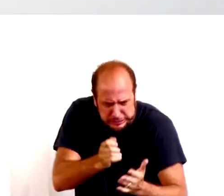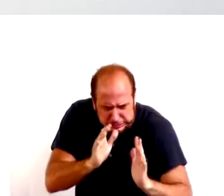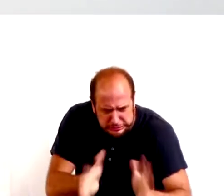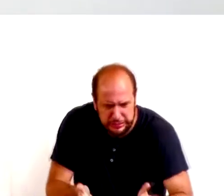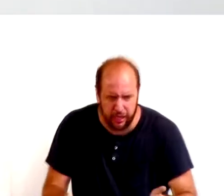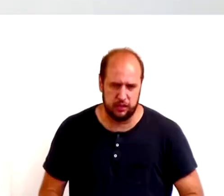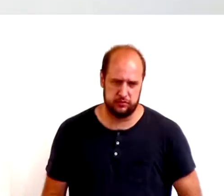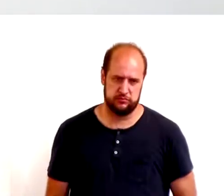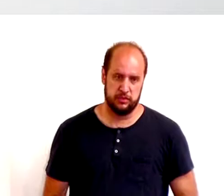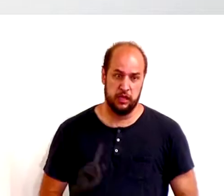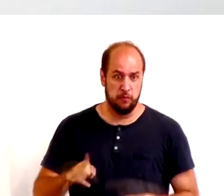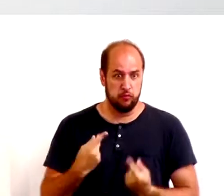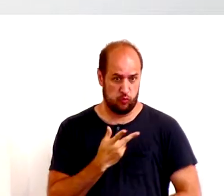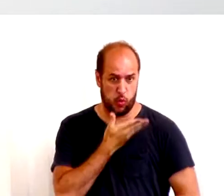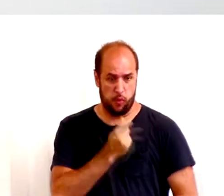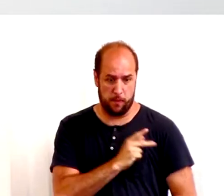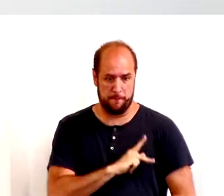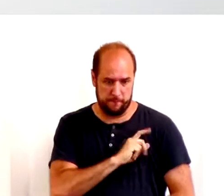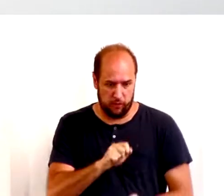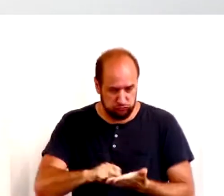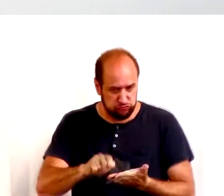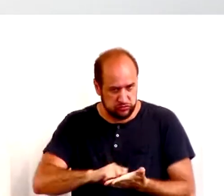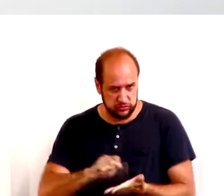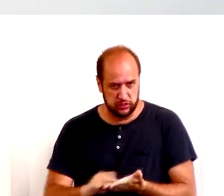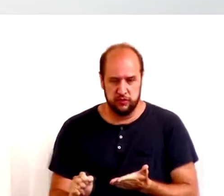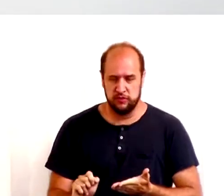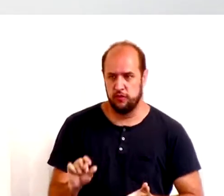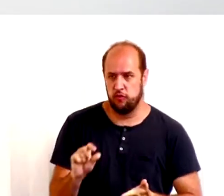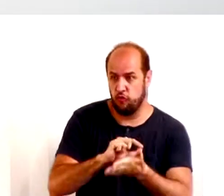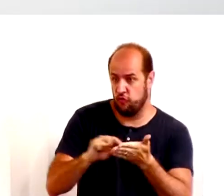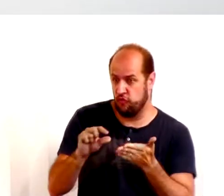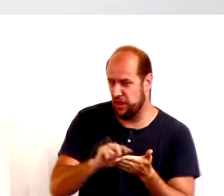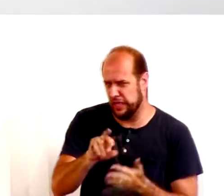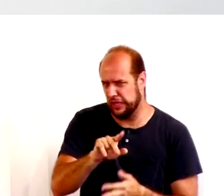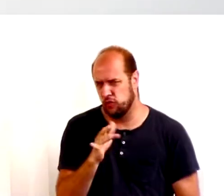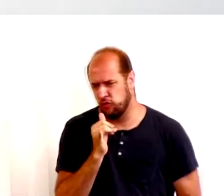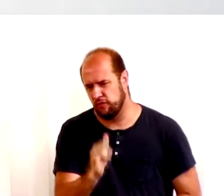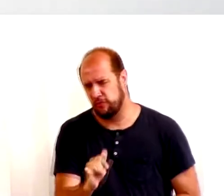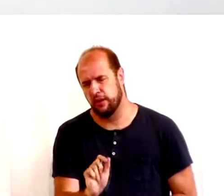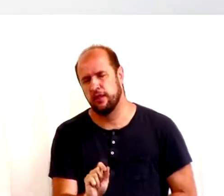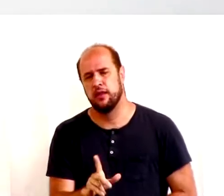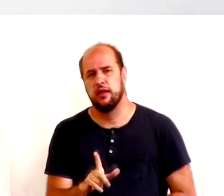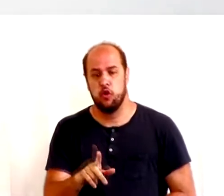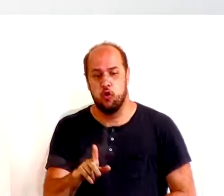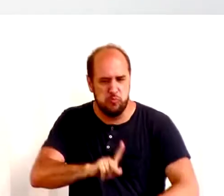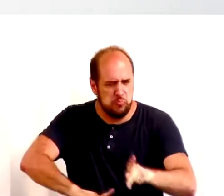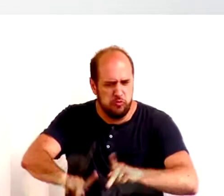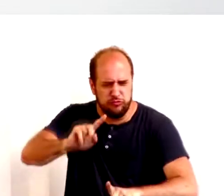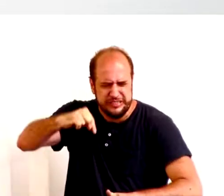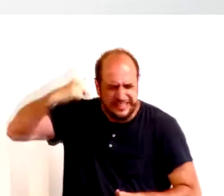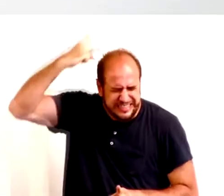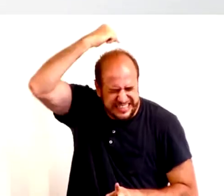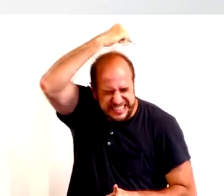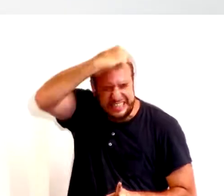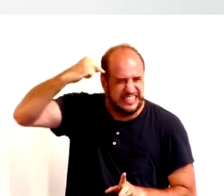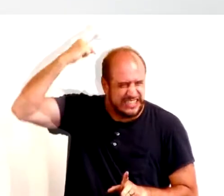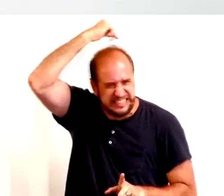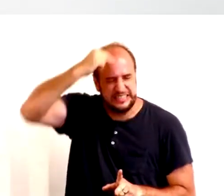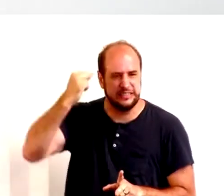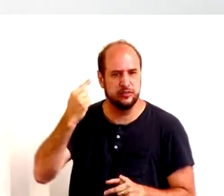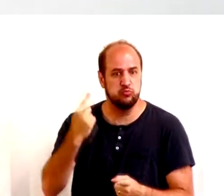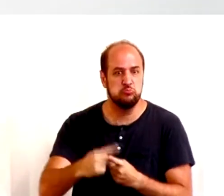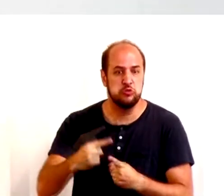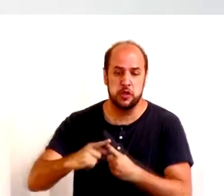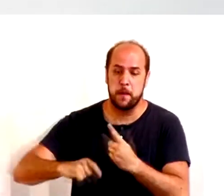vai escrever a Tito, ele usa uma expressão semelhante, quando ele diz, essa nação é tão santa, porque ela